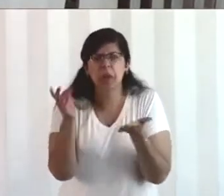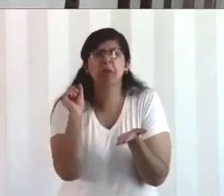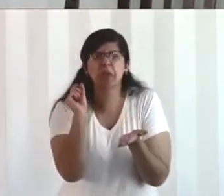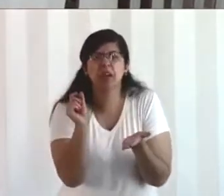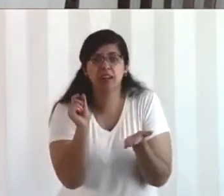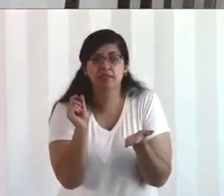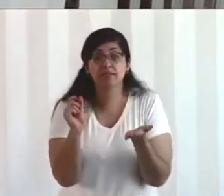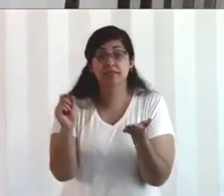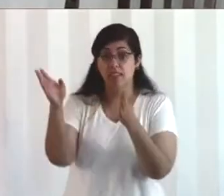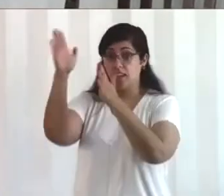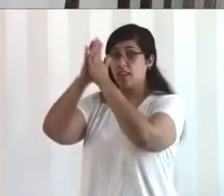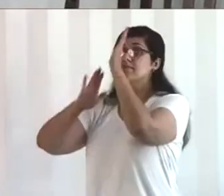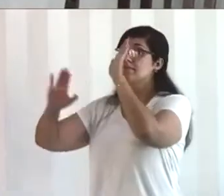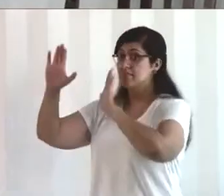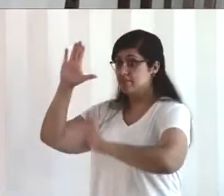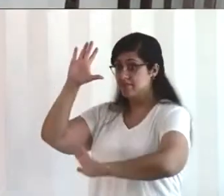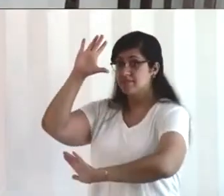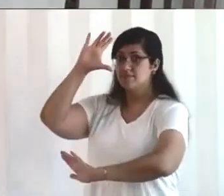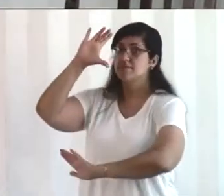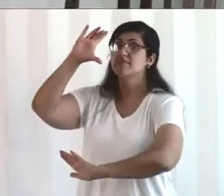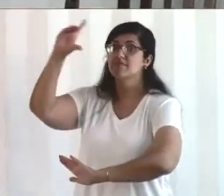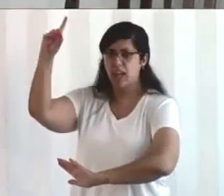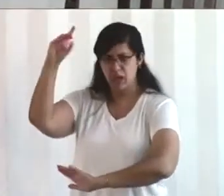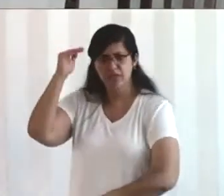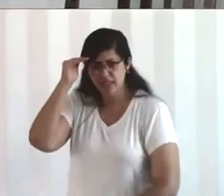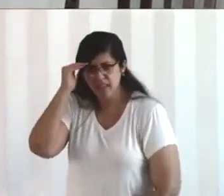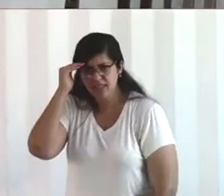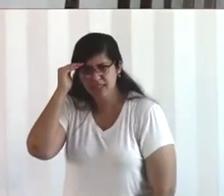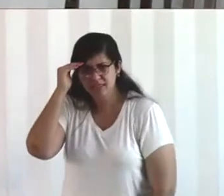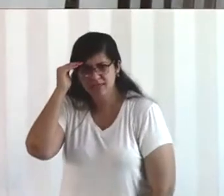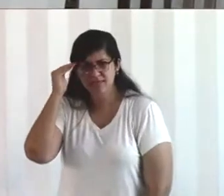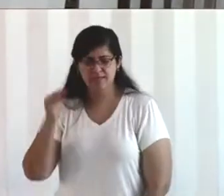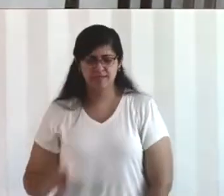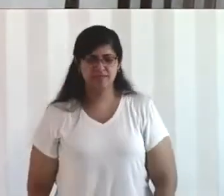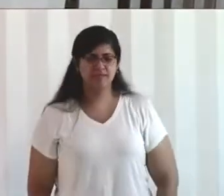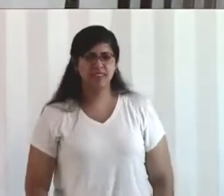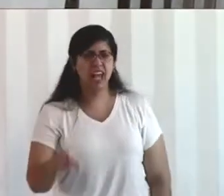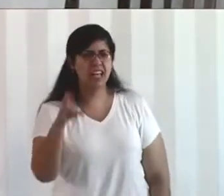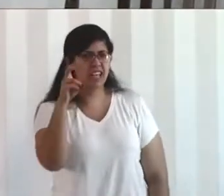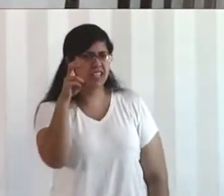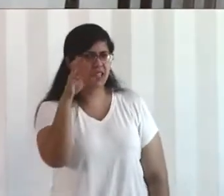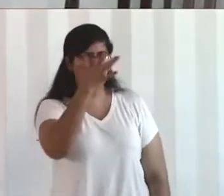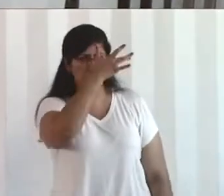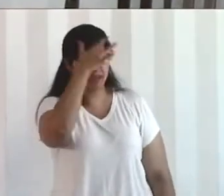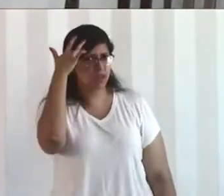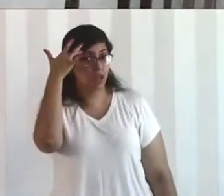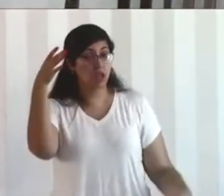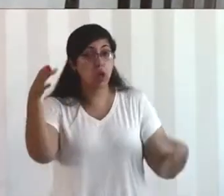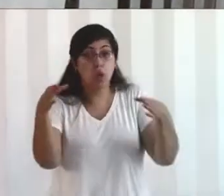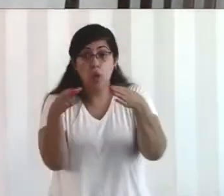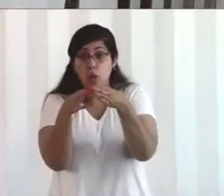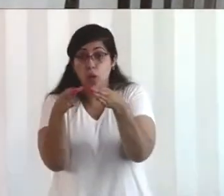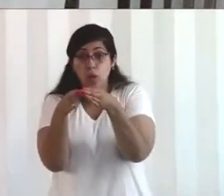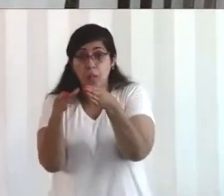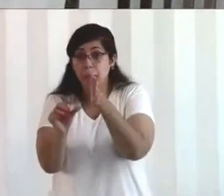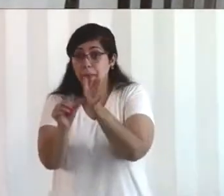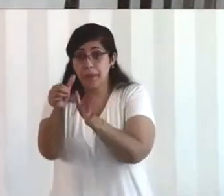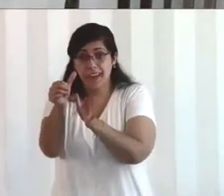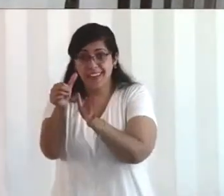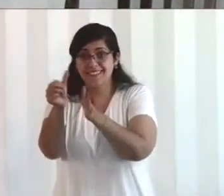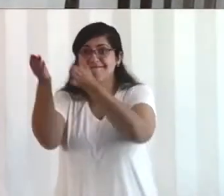Silas, quem era Timóteo, quem era Áquila e quem era Priscila? O primeiro grupo para cultuar a Deus em